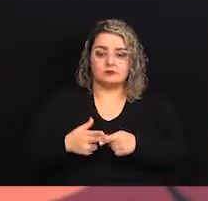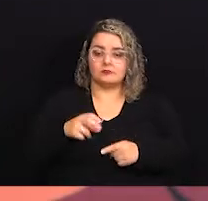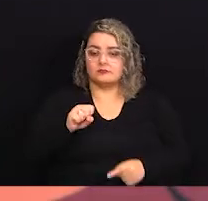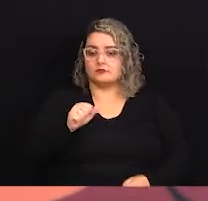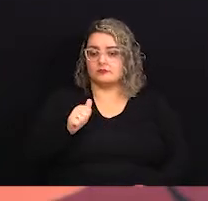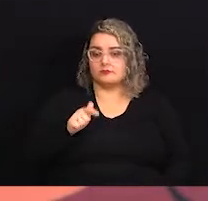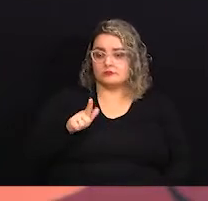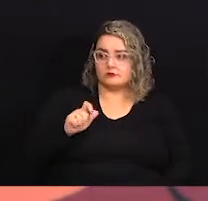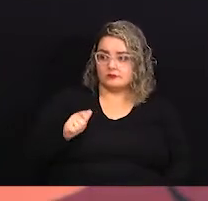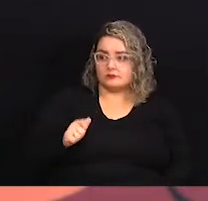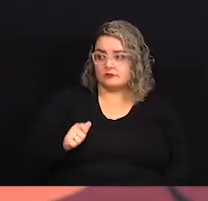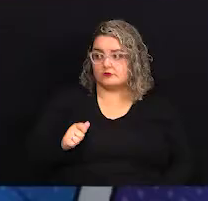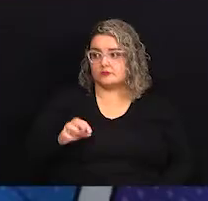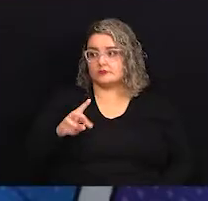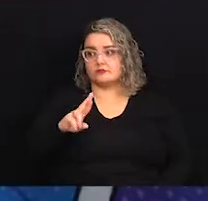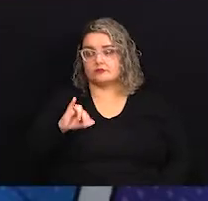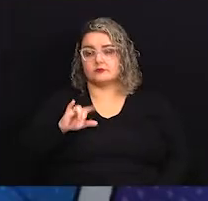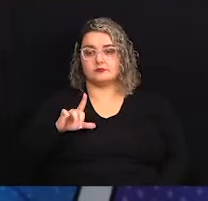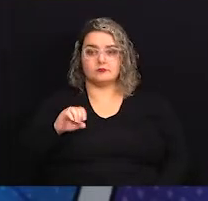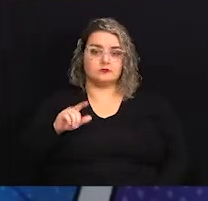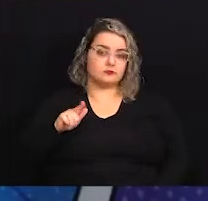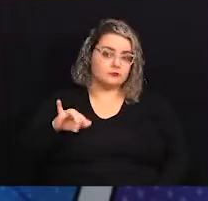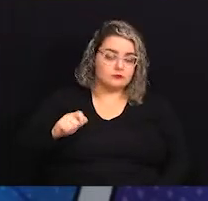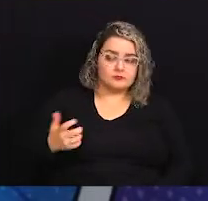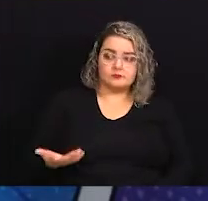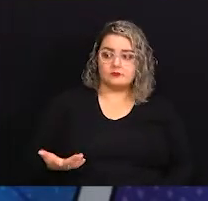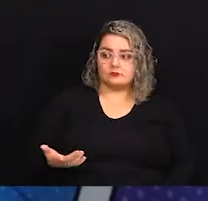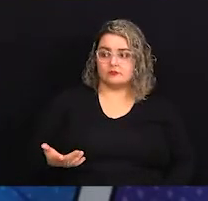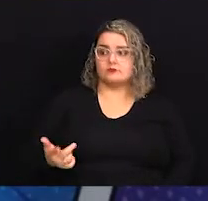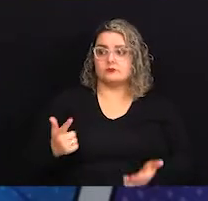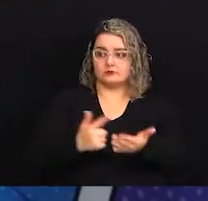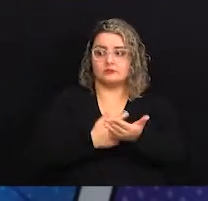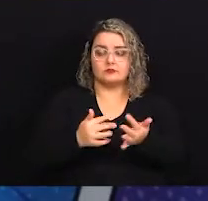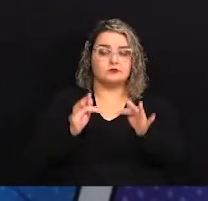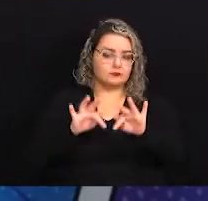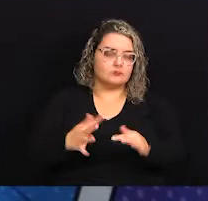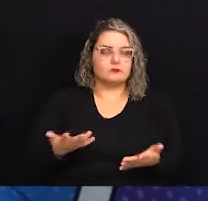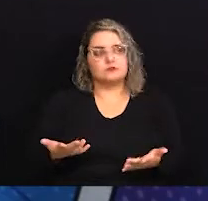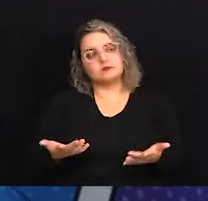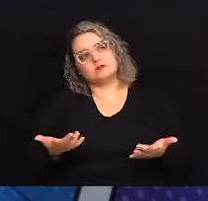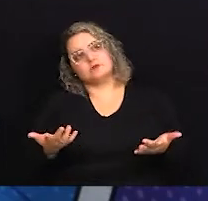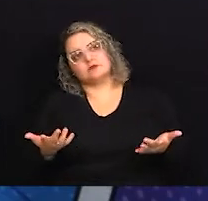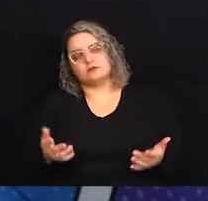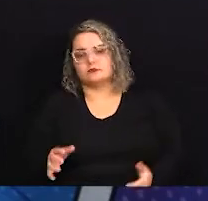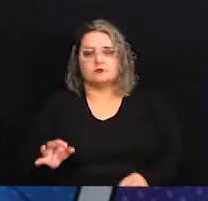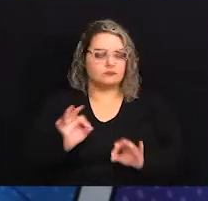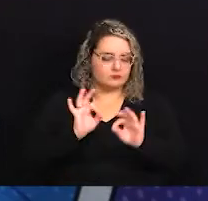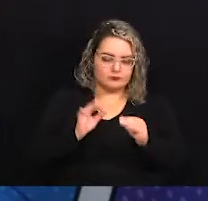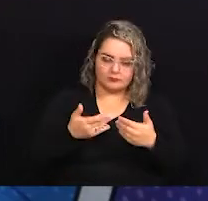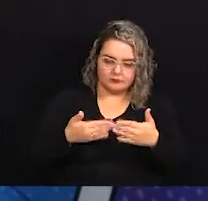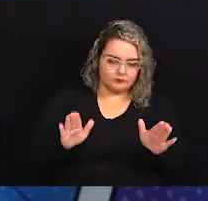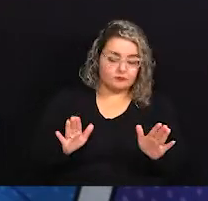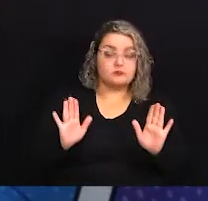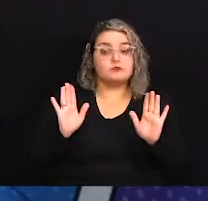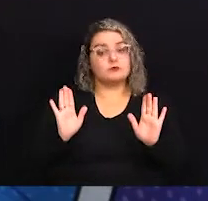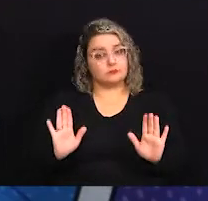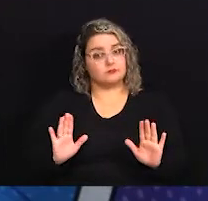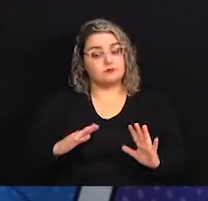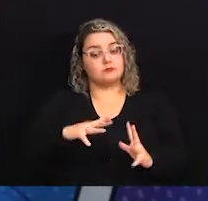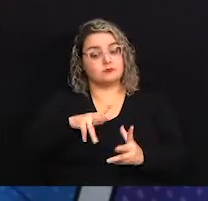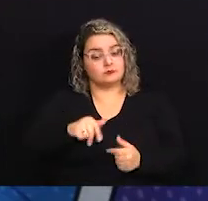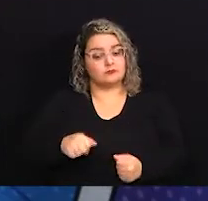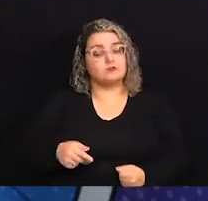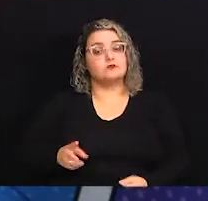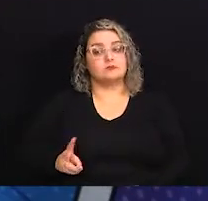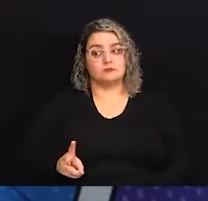série, uma saga, uma trilogia? A história tem um fim, o livro ele tem um fim, você não vai ficar não vai ficar nada em aberto. Porém, o